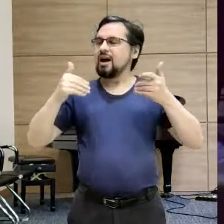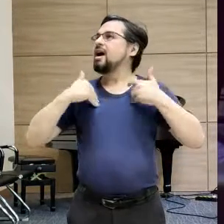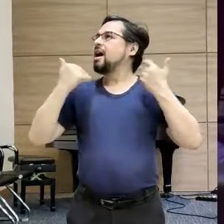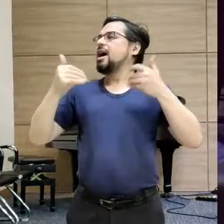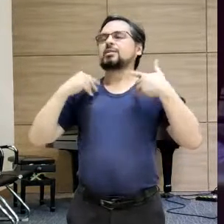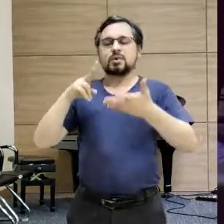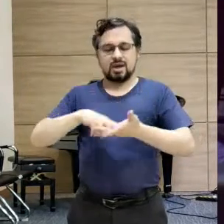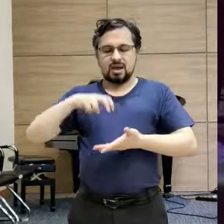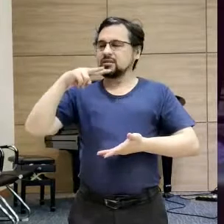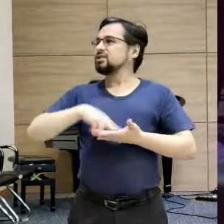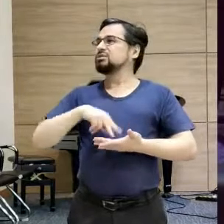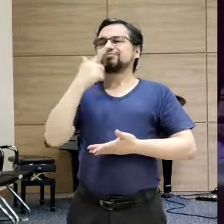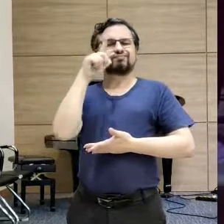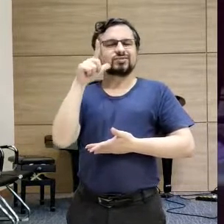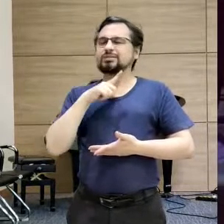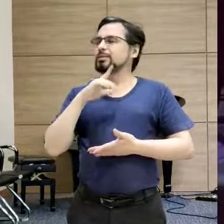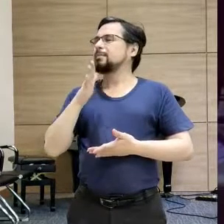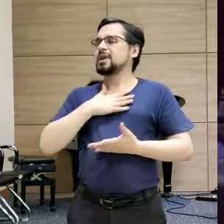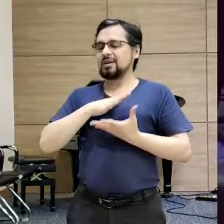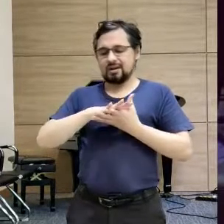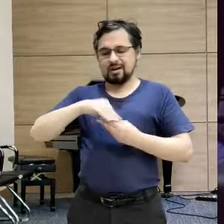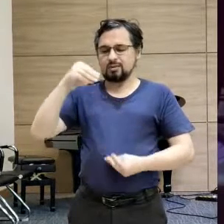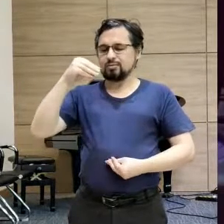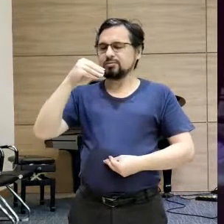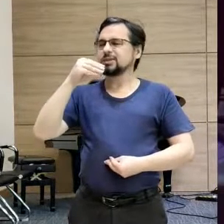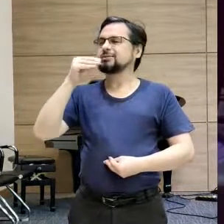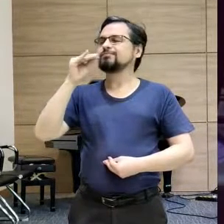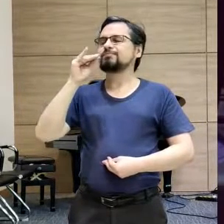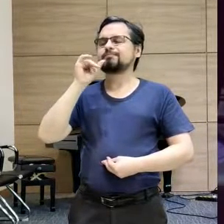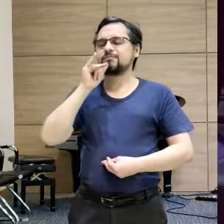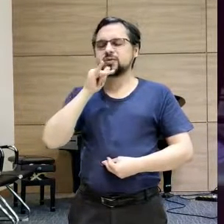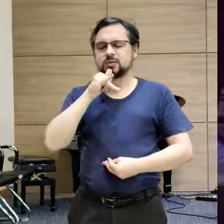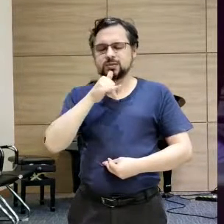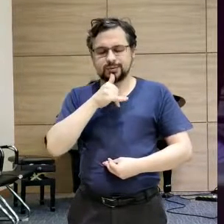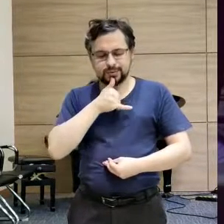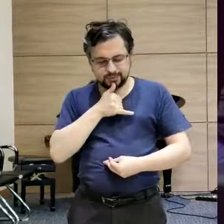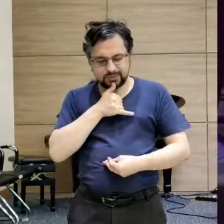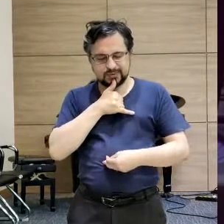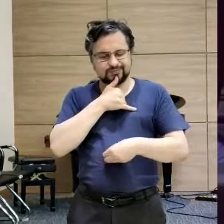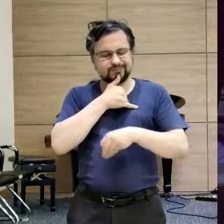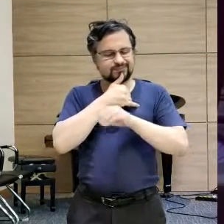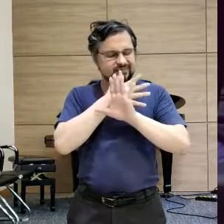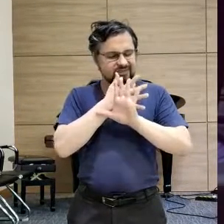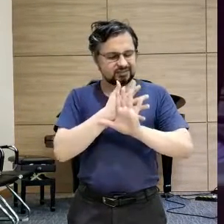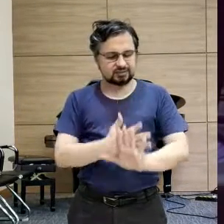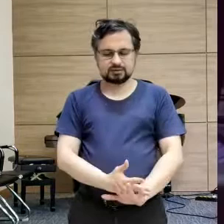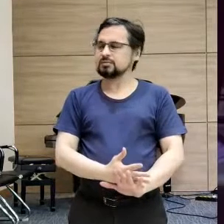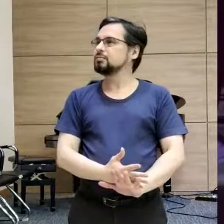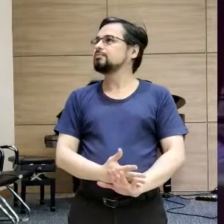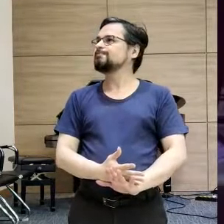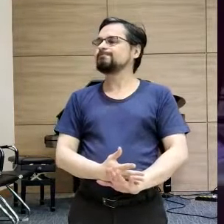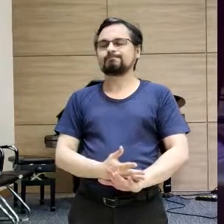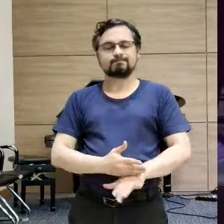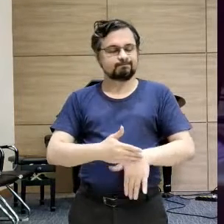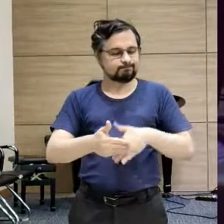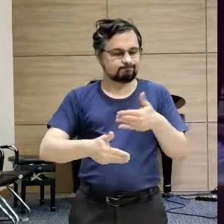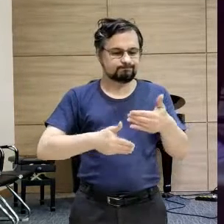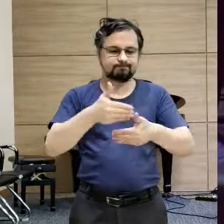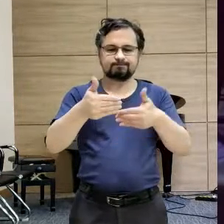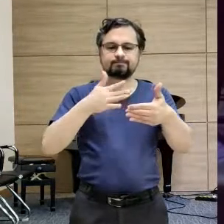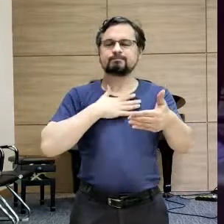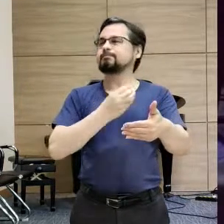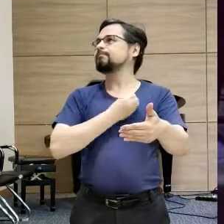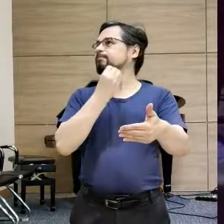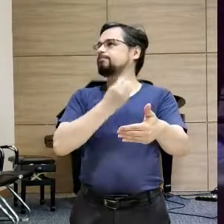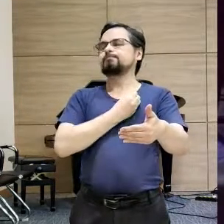a minha alma será ou irá se esvair na continuidade da minha vida e da minha existência.